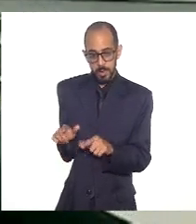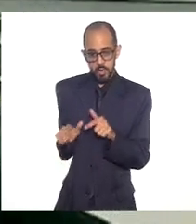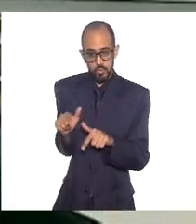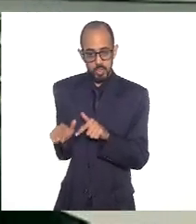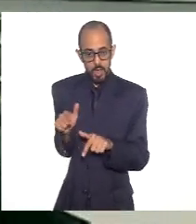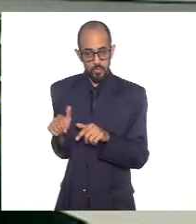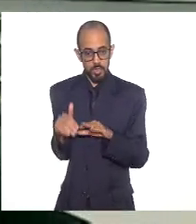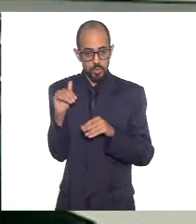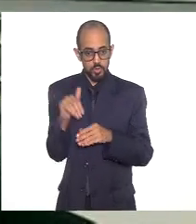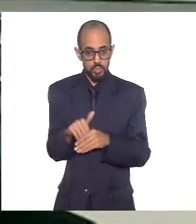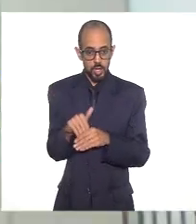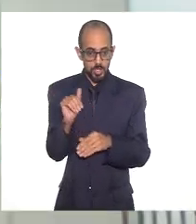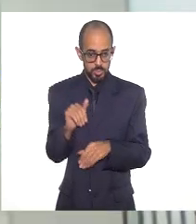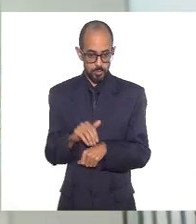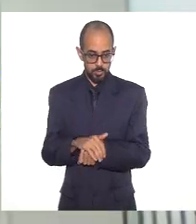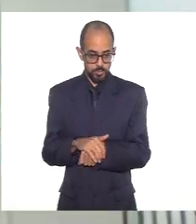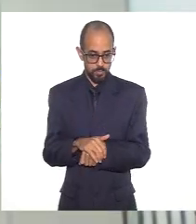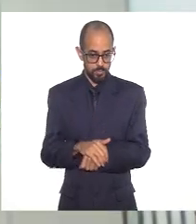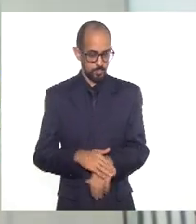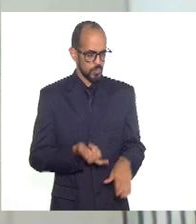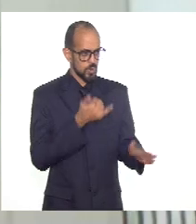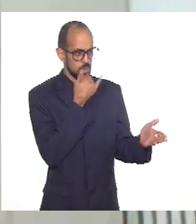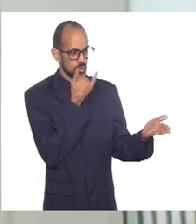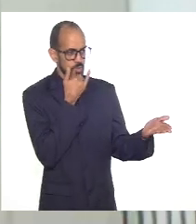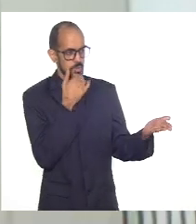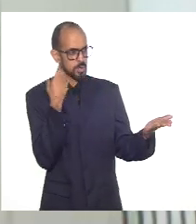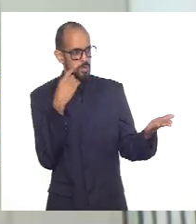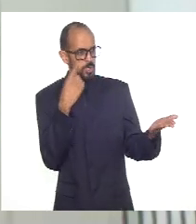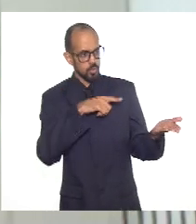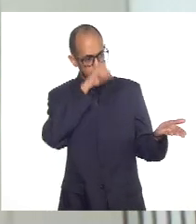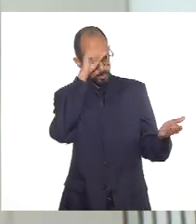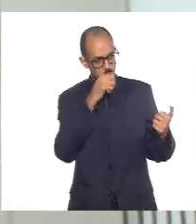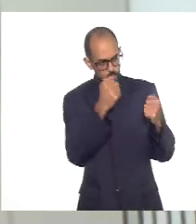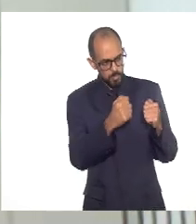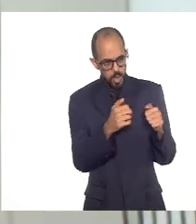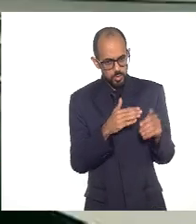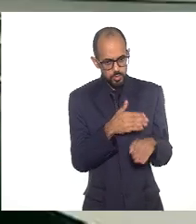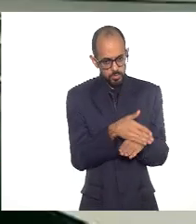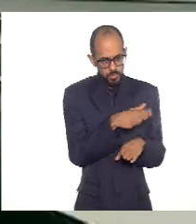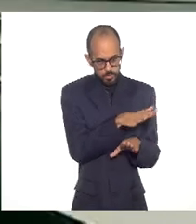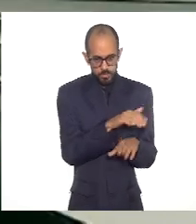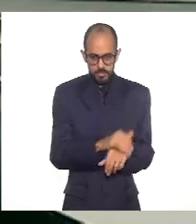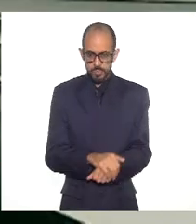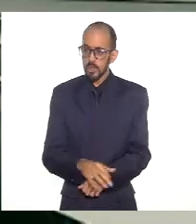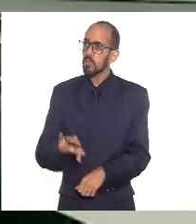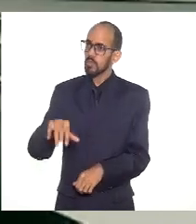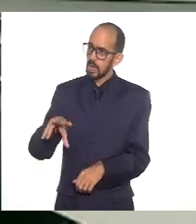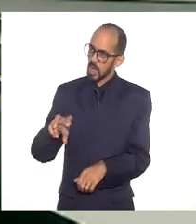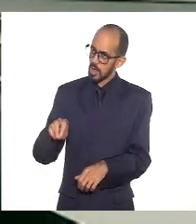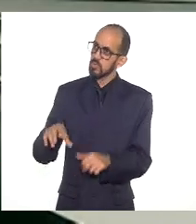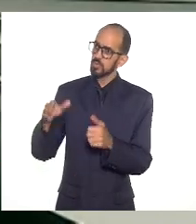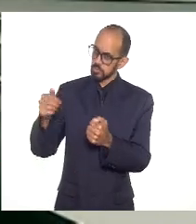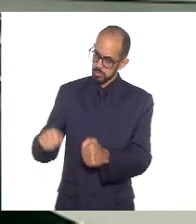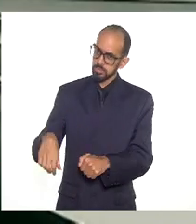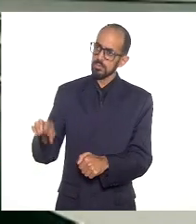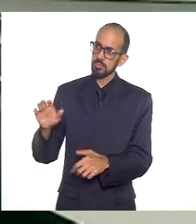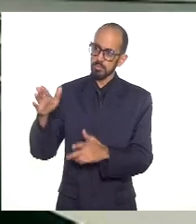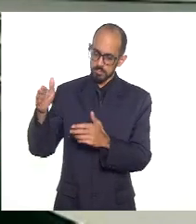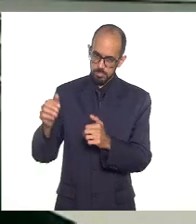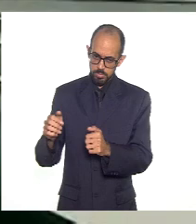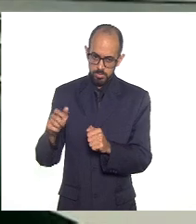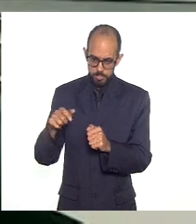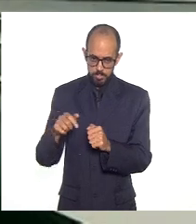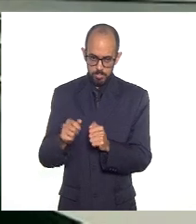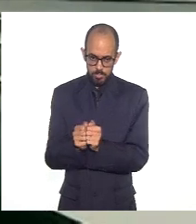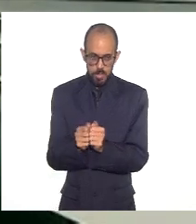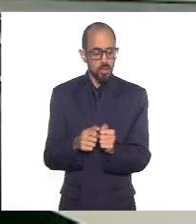É tudo que a gente não precisa nesse momento histórico. Deputado Flávio Serafini. Excelência, concede uma